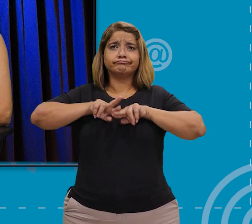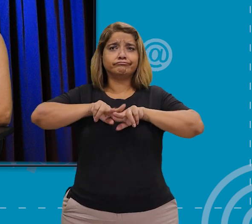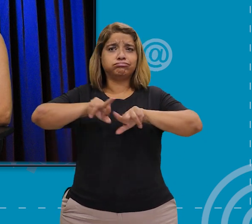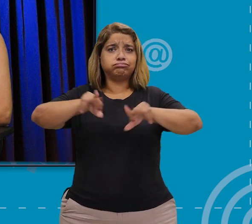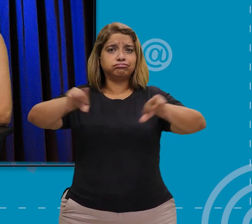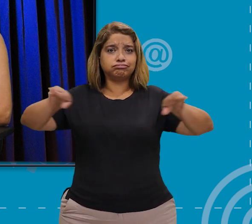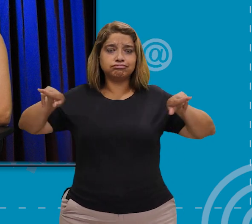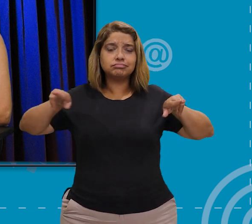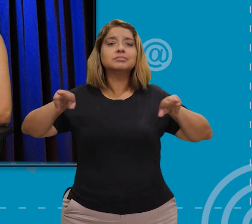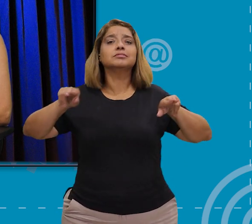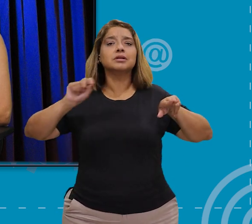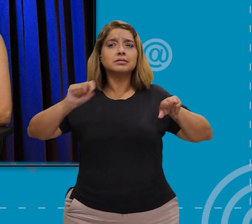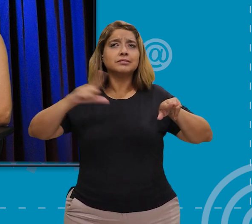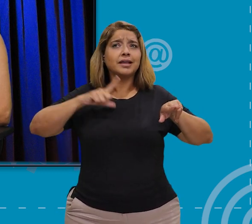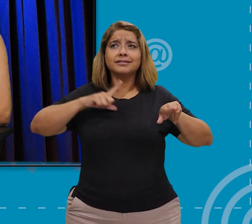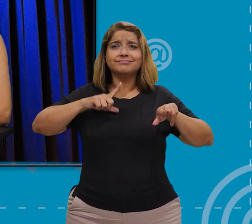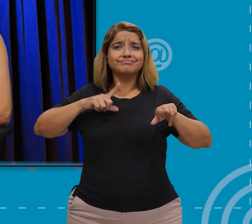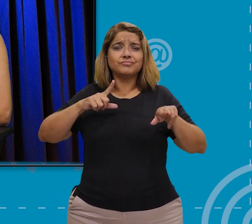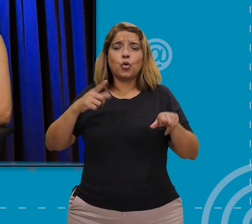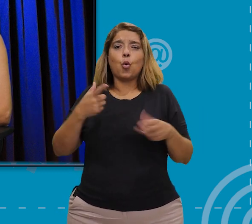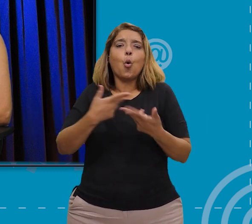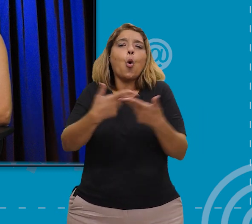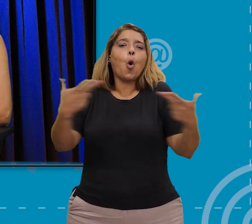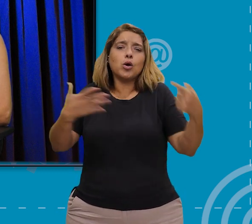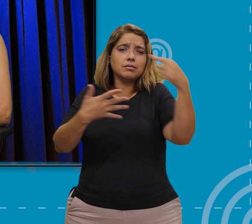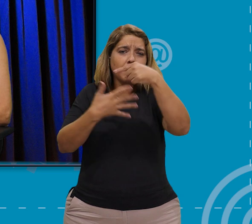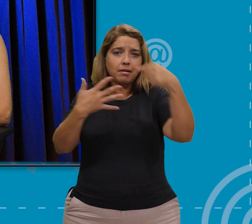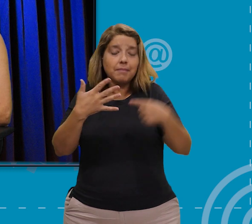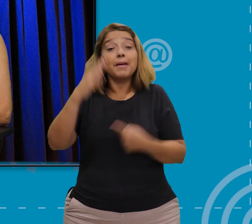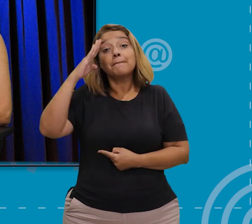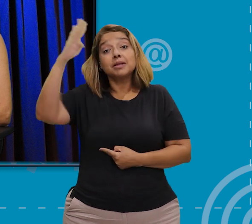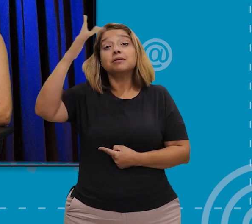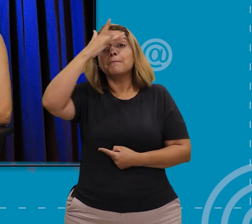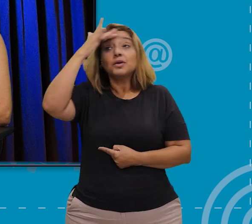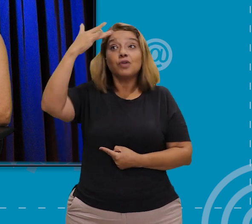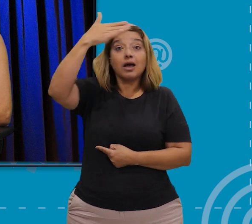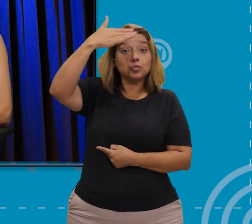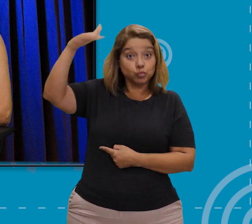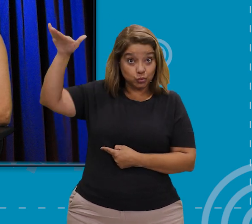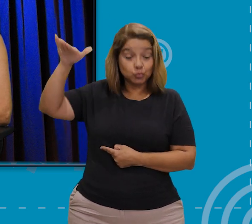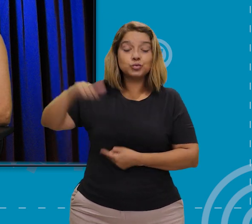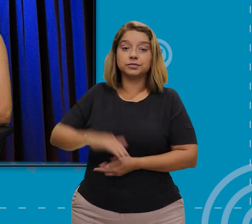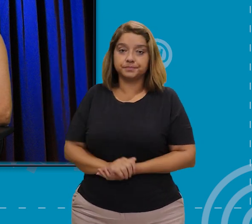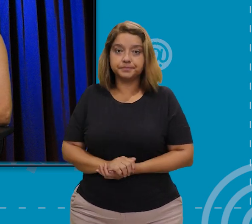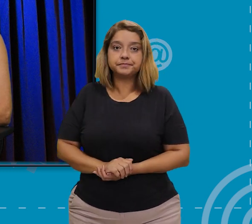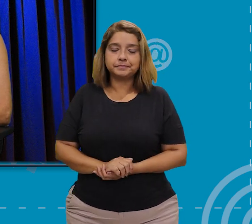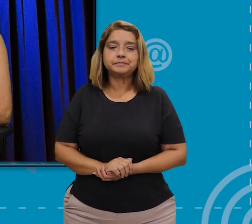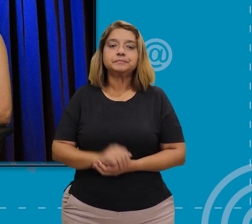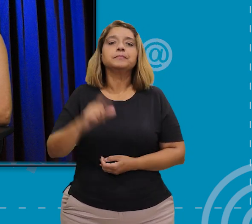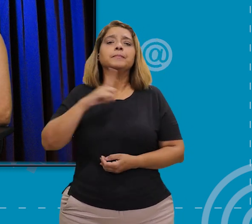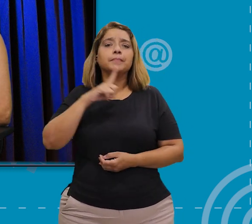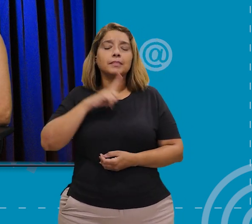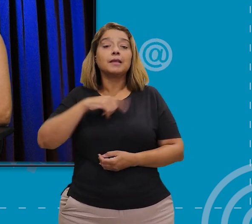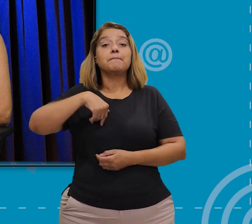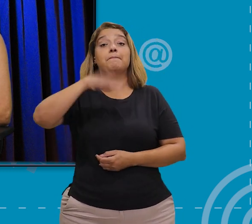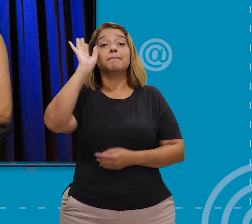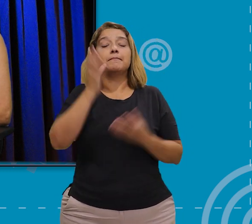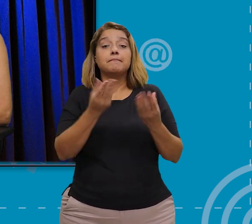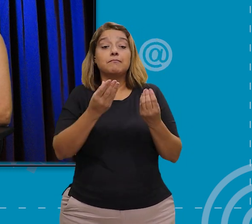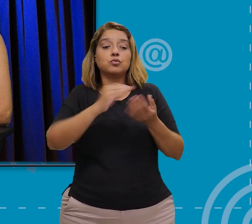situações, principalmente quando a gente fala dos adultos, né? A gente tem muita questão de preconceito, tem mal-entendido,